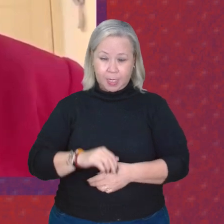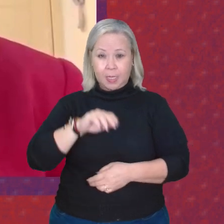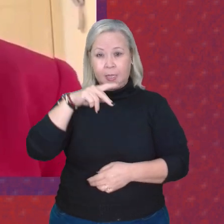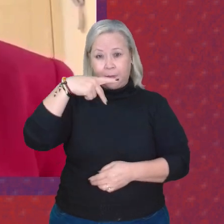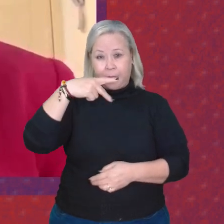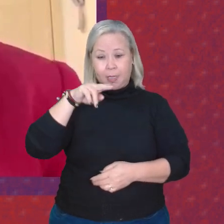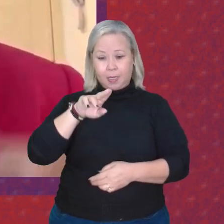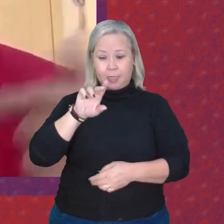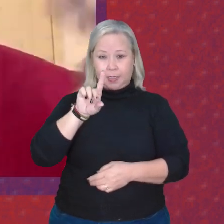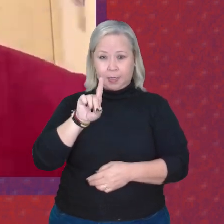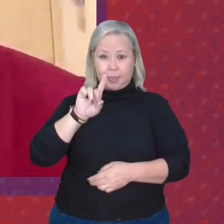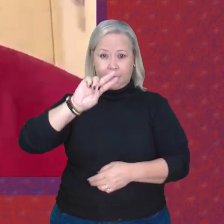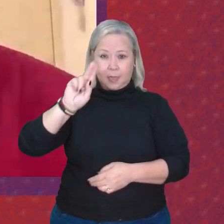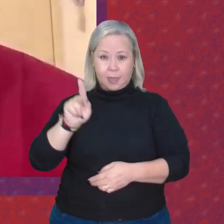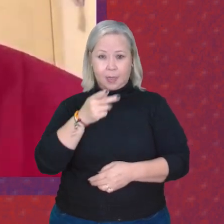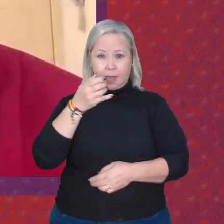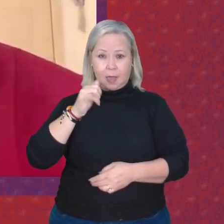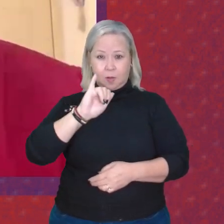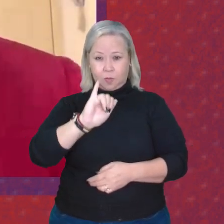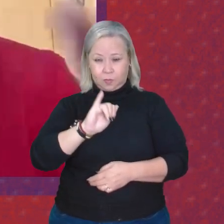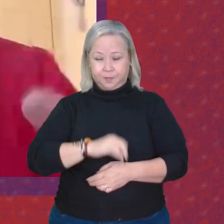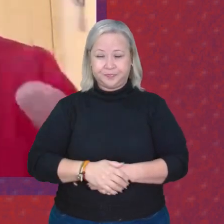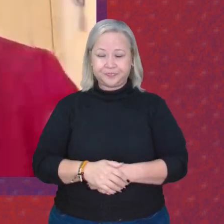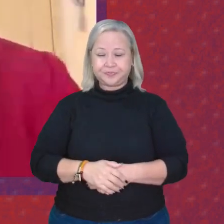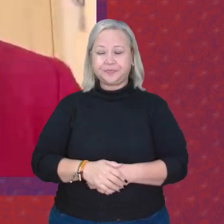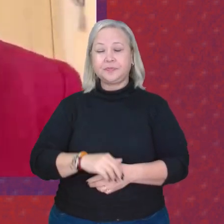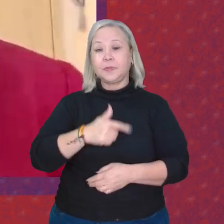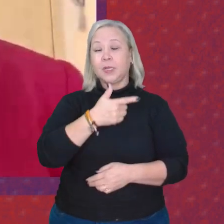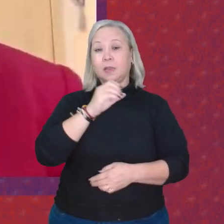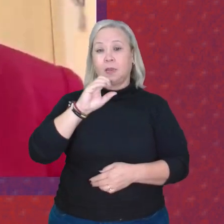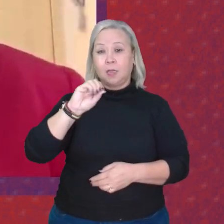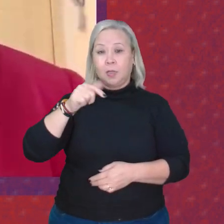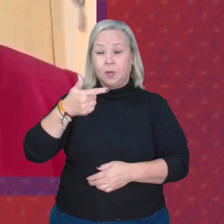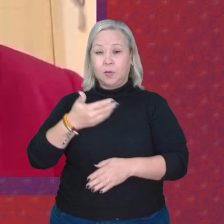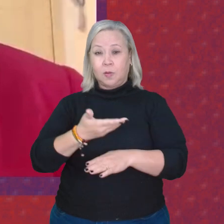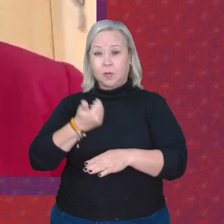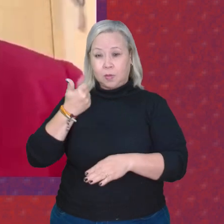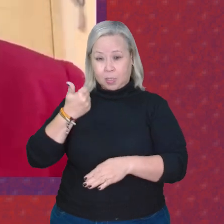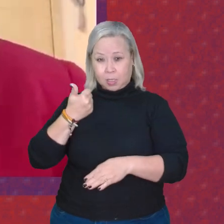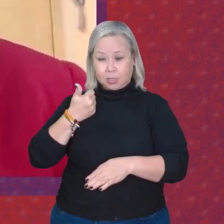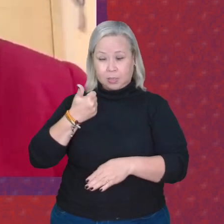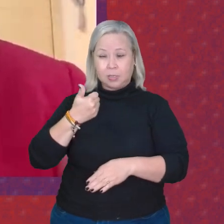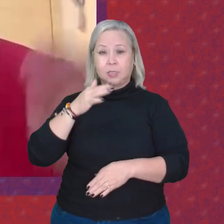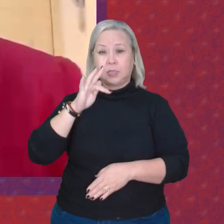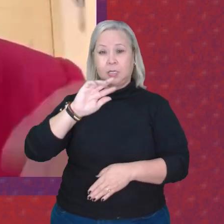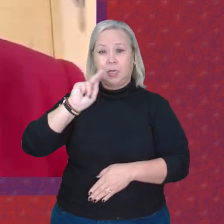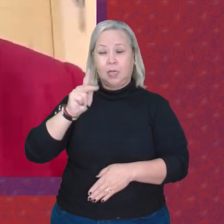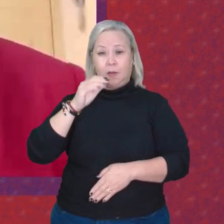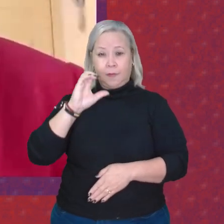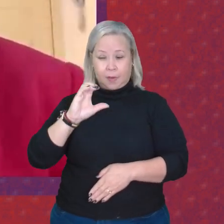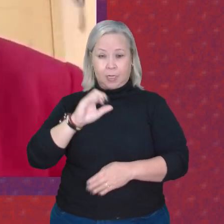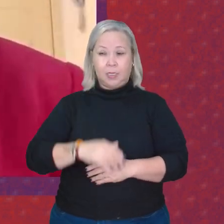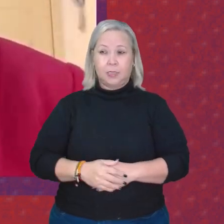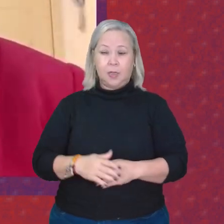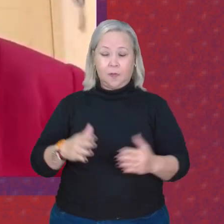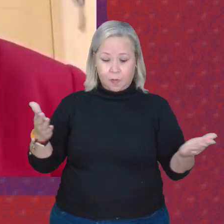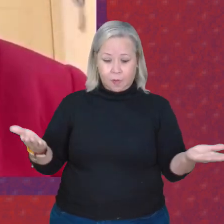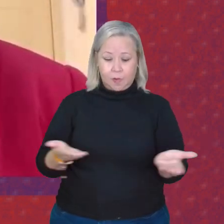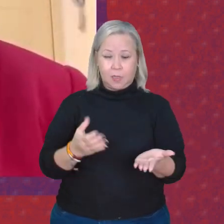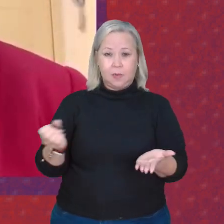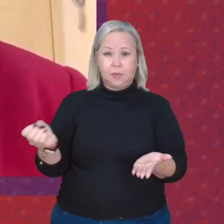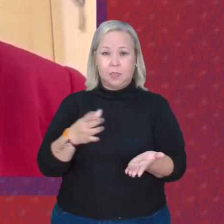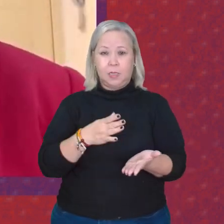PNDH-1, que depois, em 2002, ainda antes do término do governo Fernando Henrique, foi atualizado com